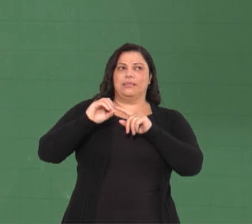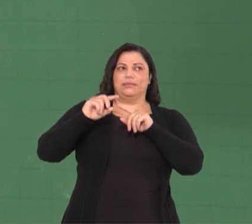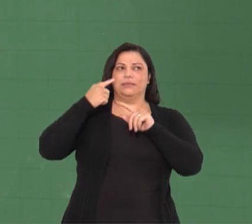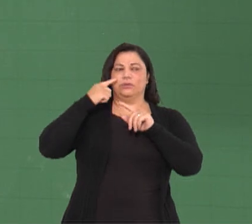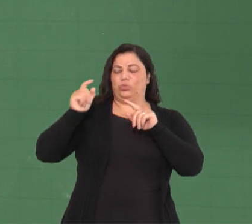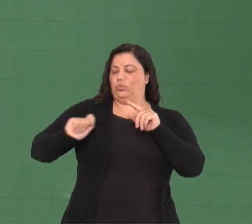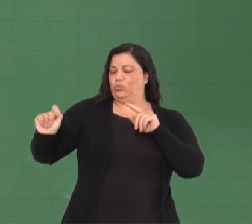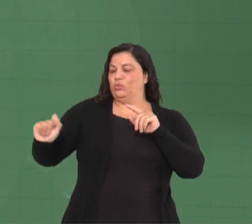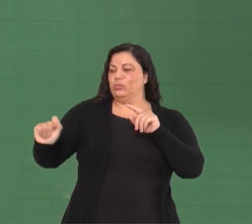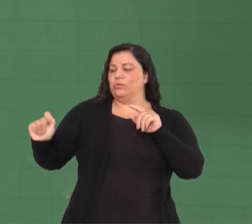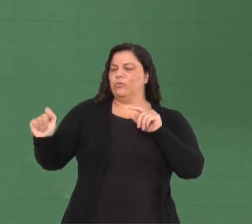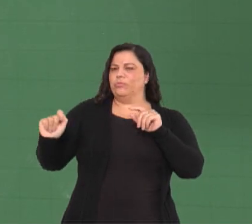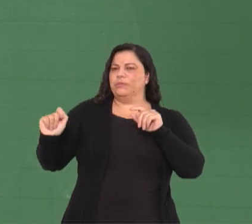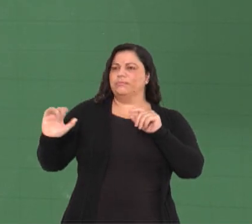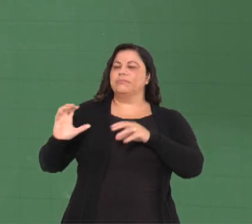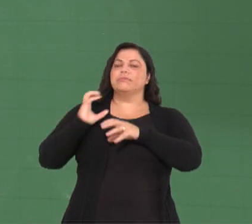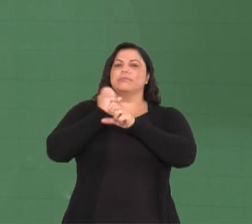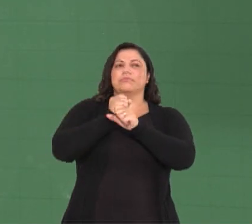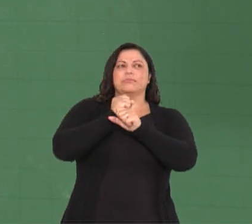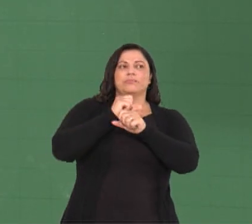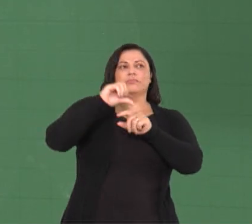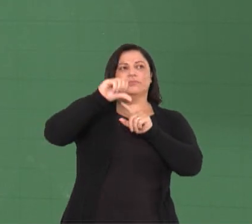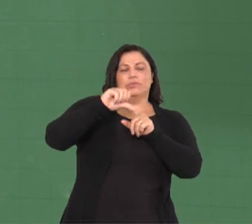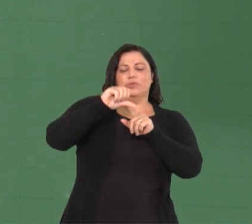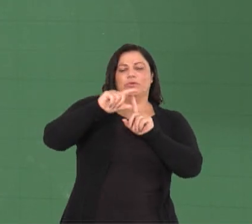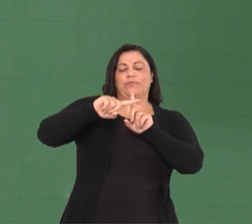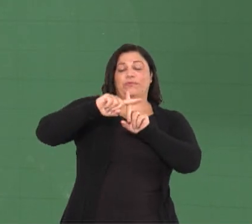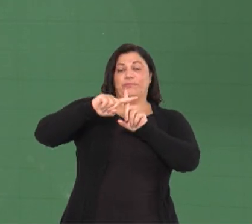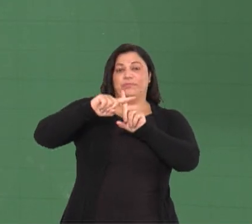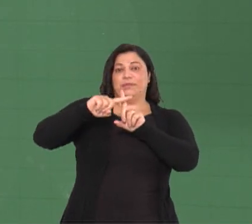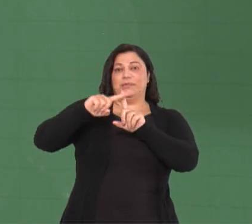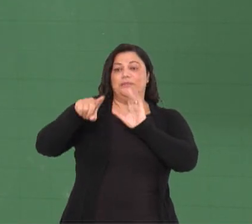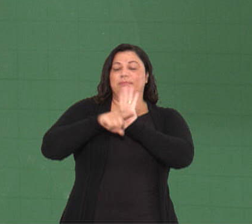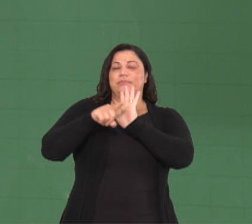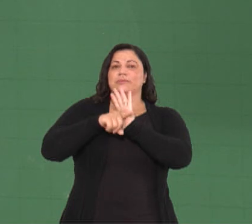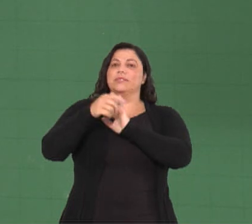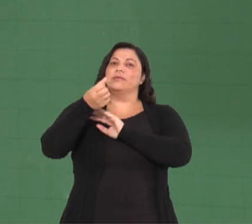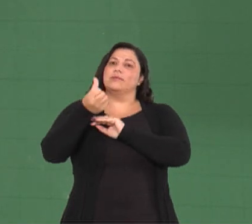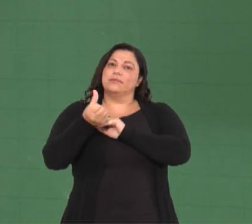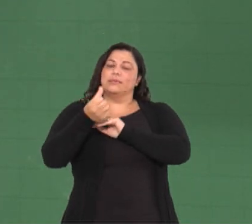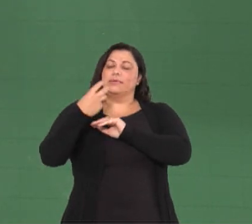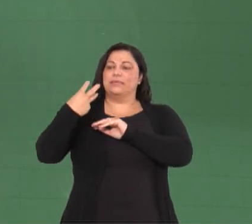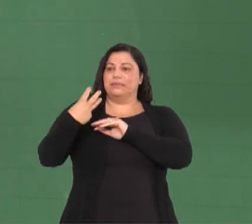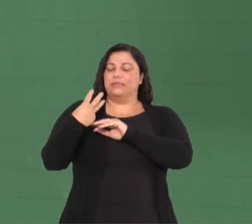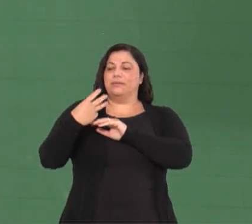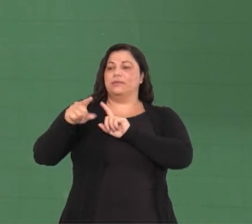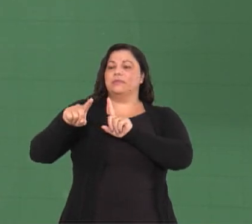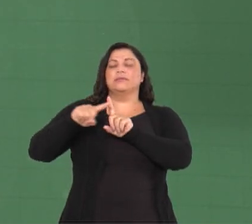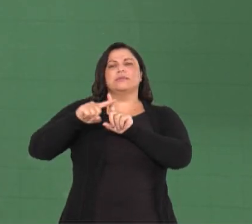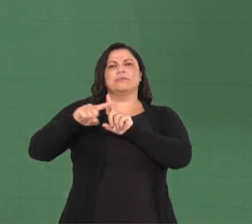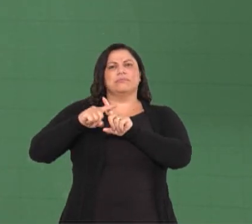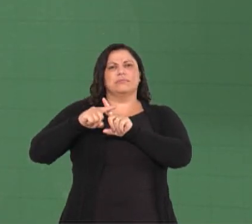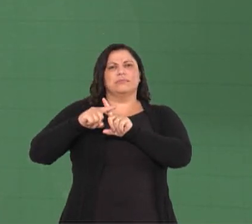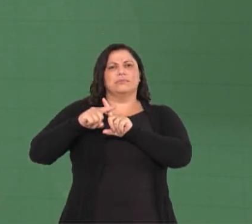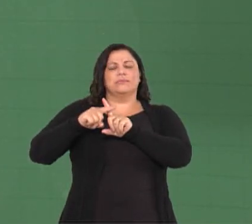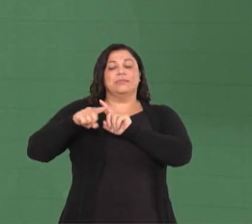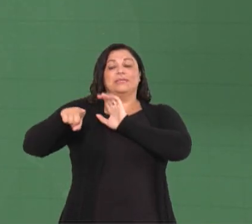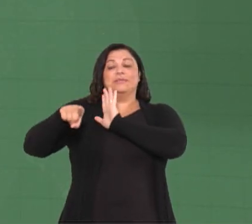borrão. 9 mais menos 6, 3. 3 mais menos 6, menos